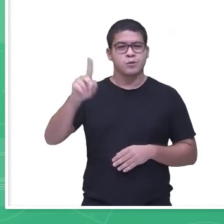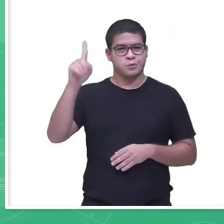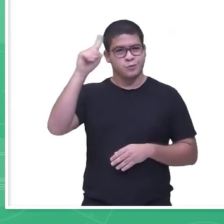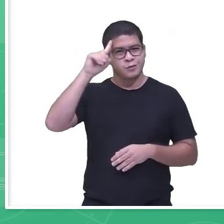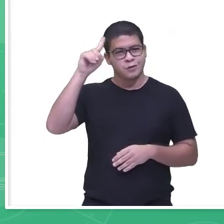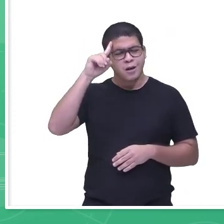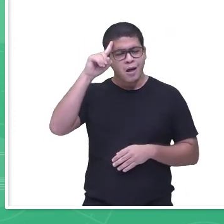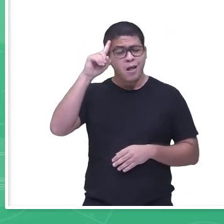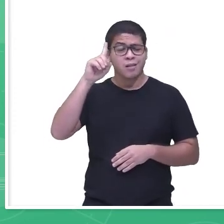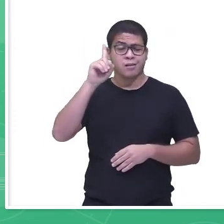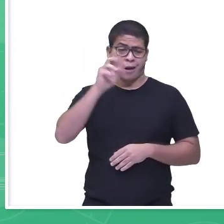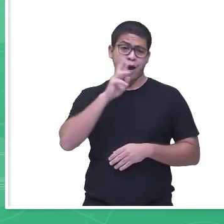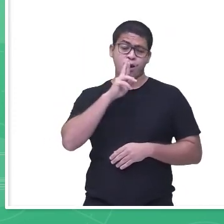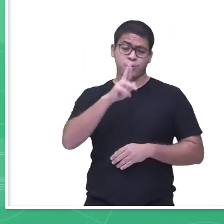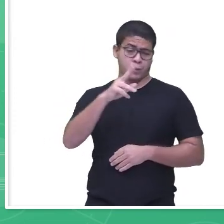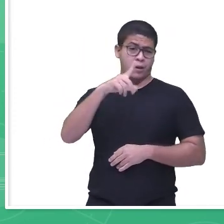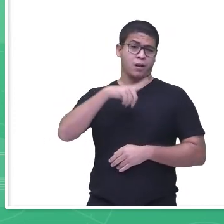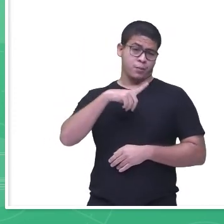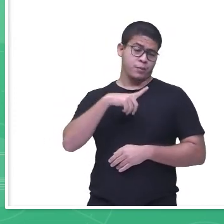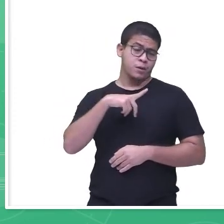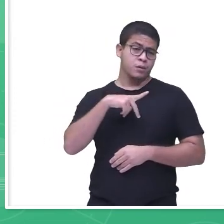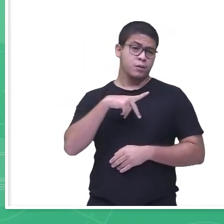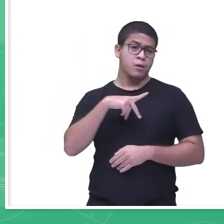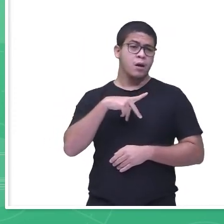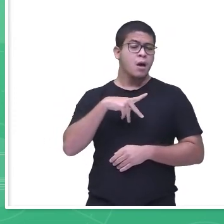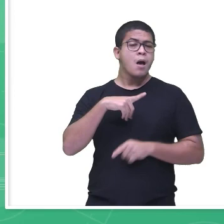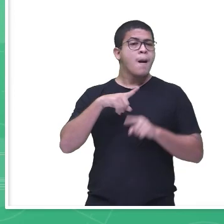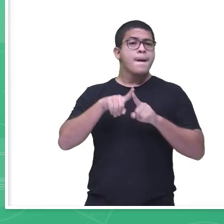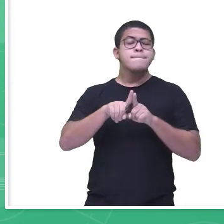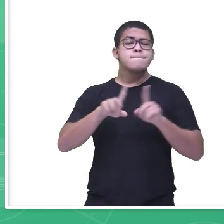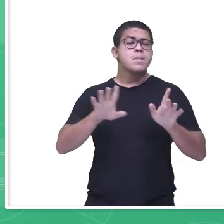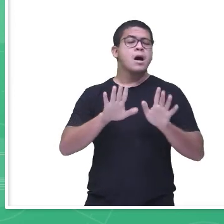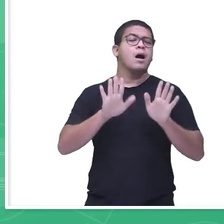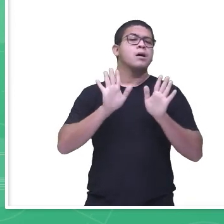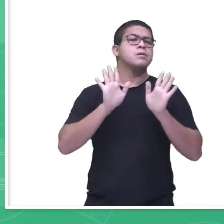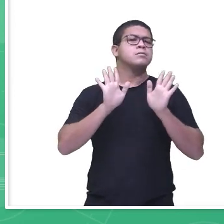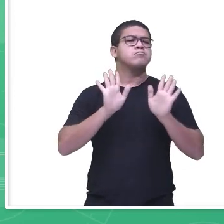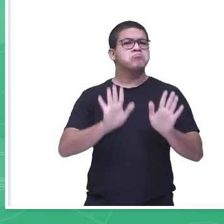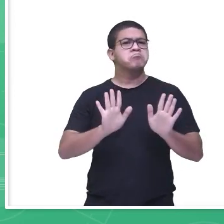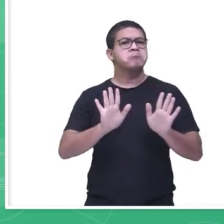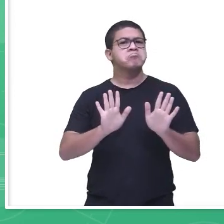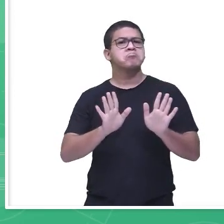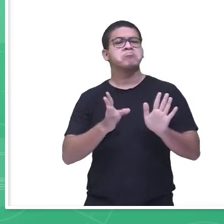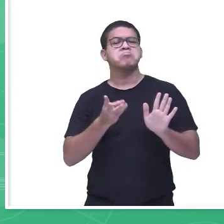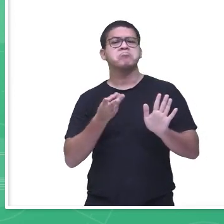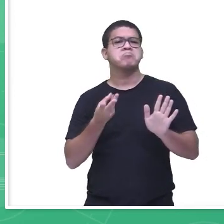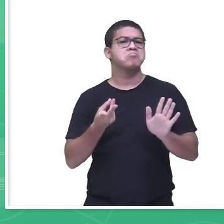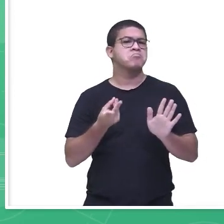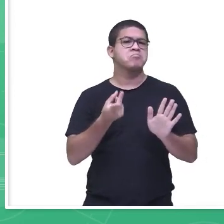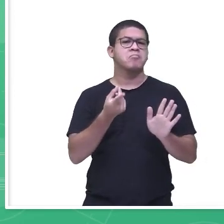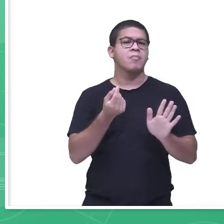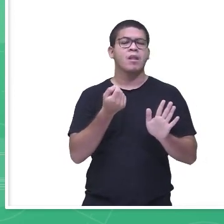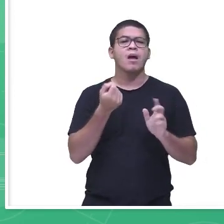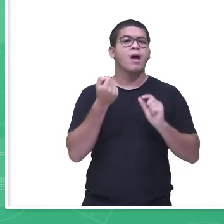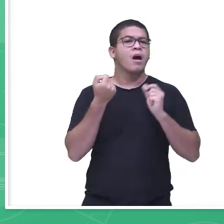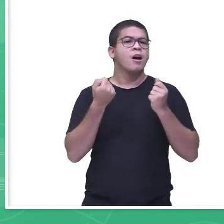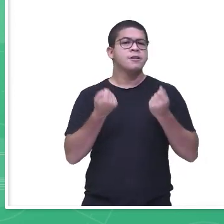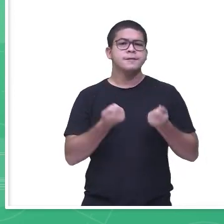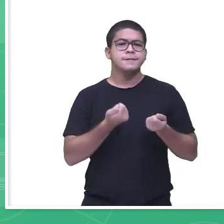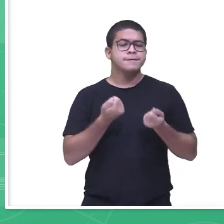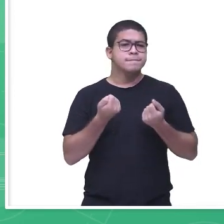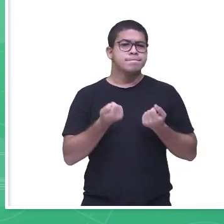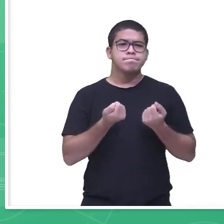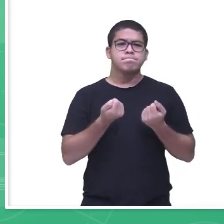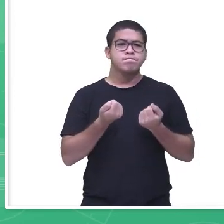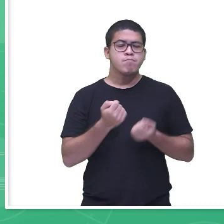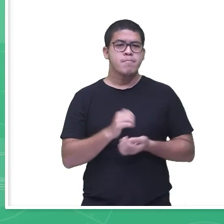era pessoal, né? Se vocês olharem, é uma resposta muito pessoal. E um pouco a resposta eu já dei até na segunda questão, né? Quando nós falamos